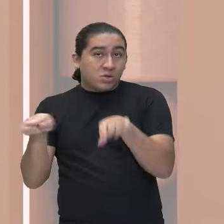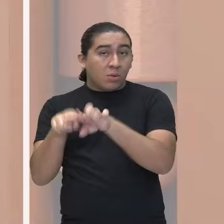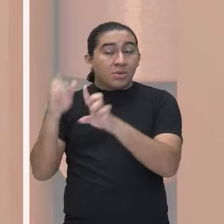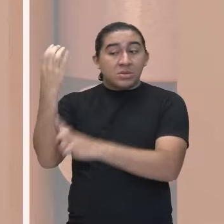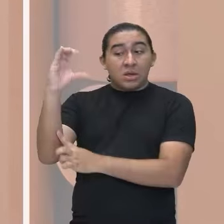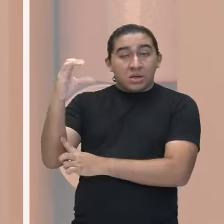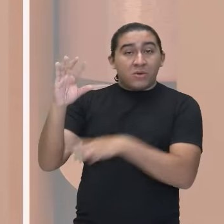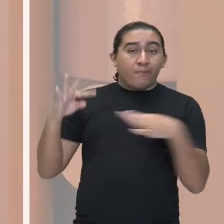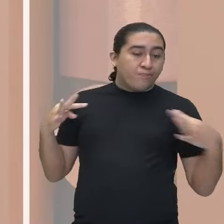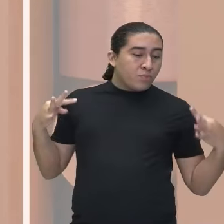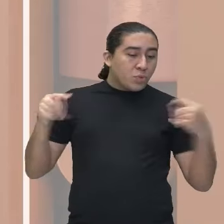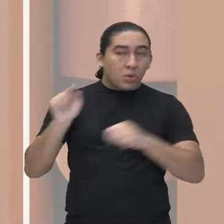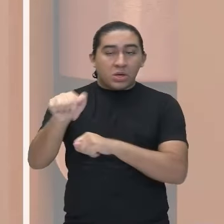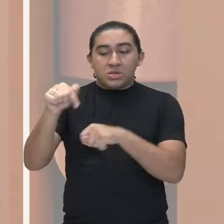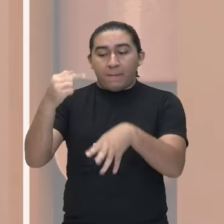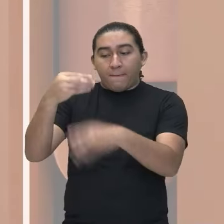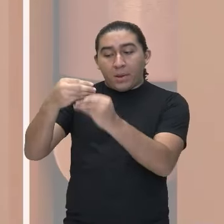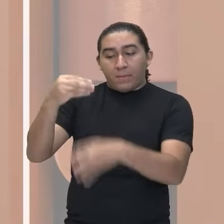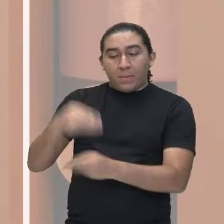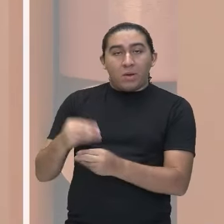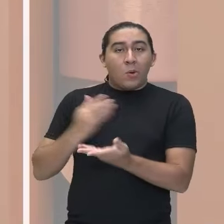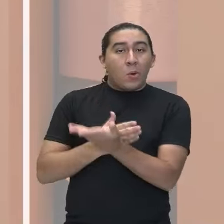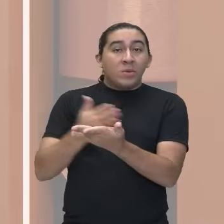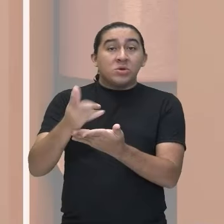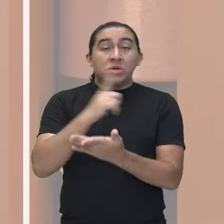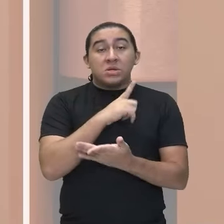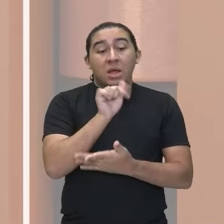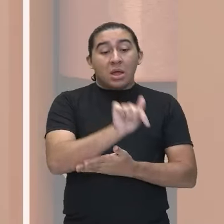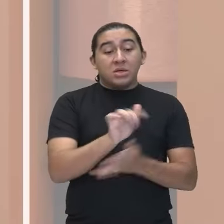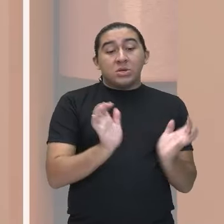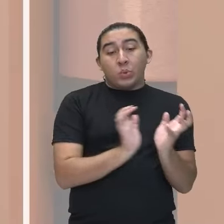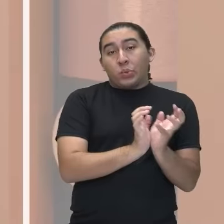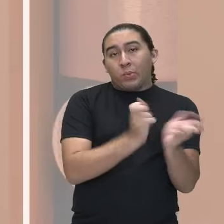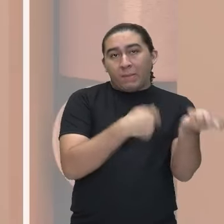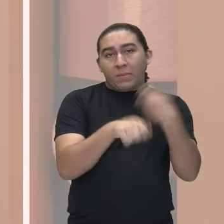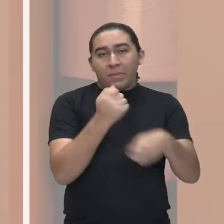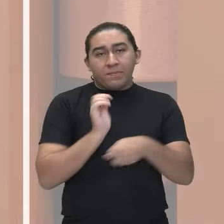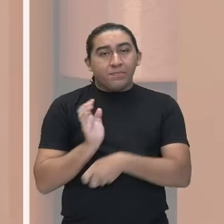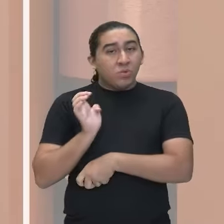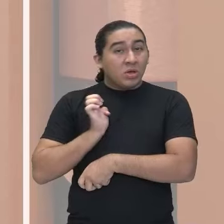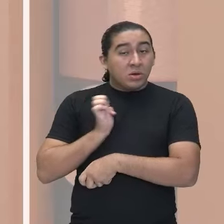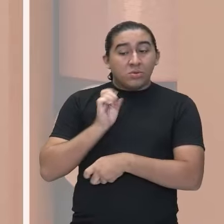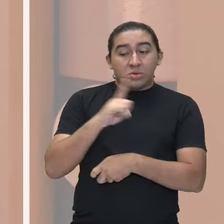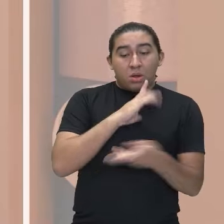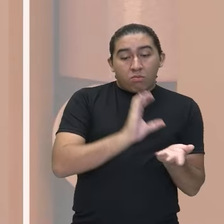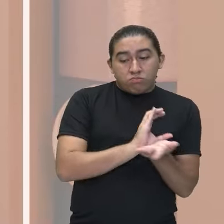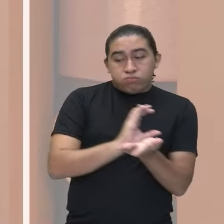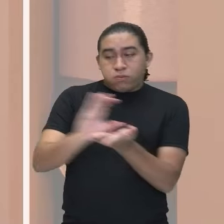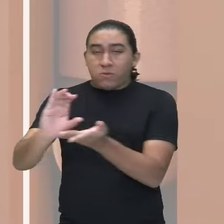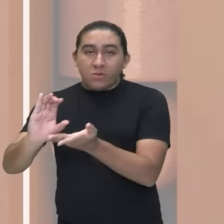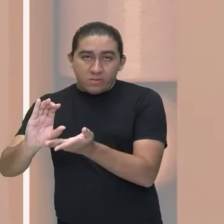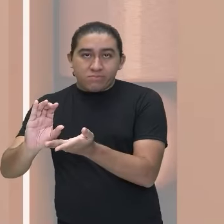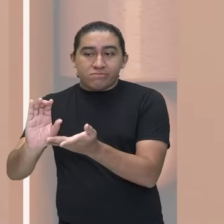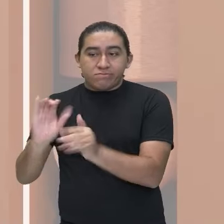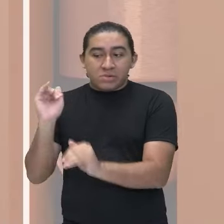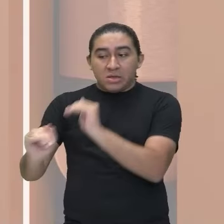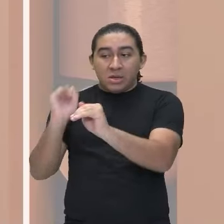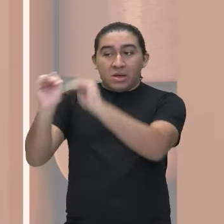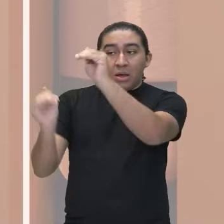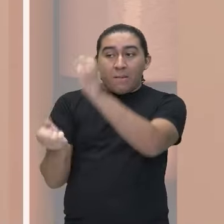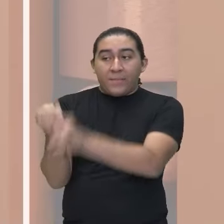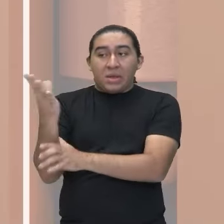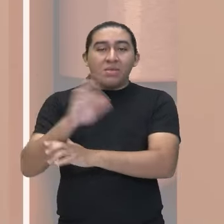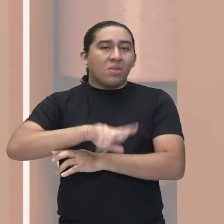ciência, tudo isso aí começou a ser financiado por esses grandes proprietários, por esses grandes comerciantes aí. Então já não era mais só